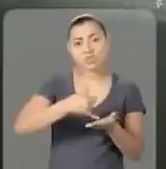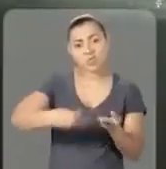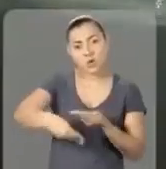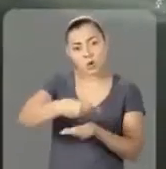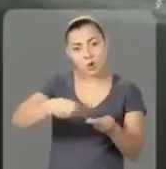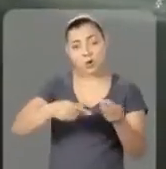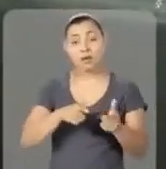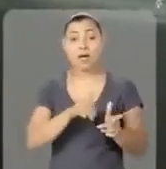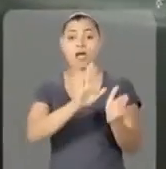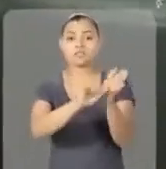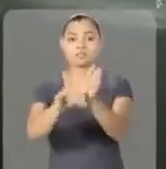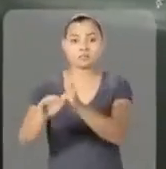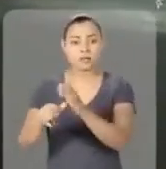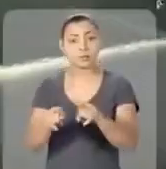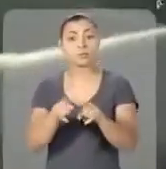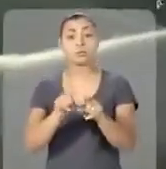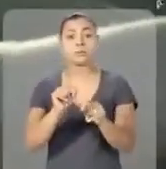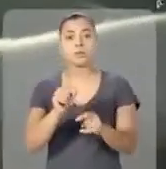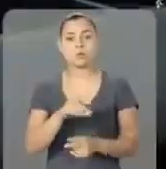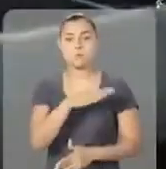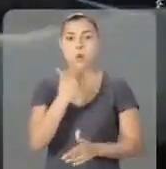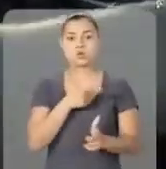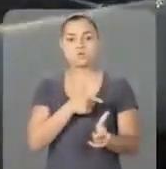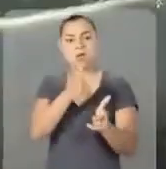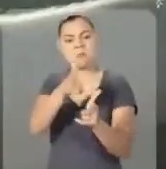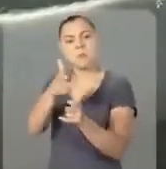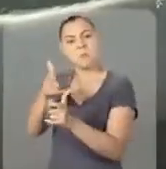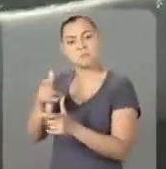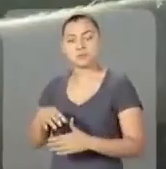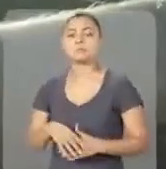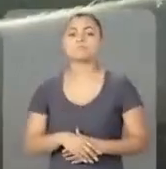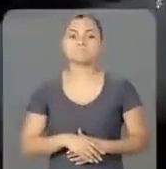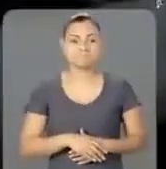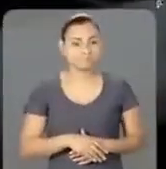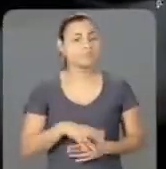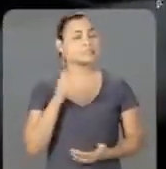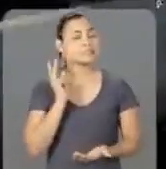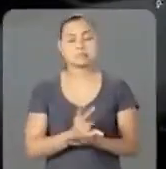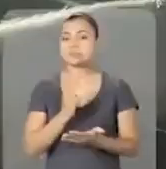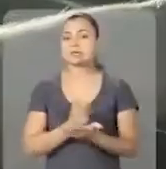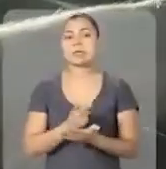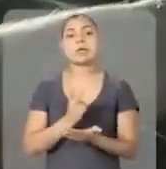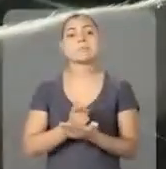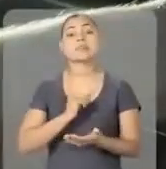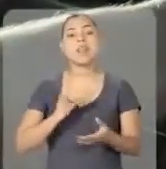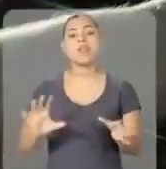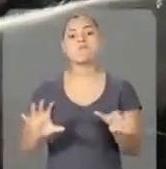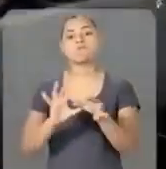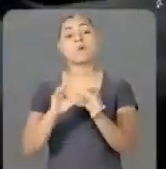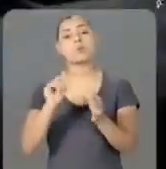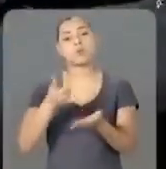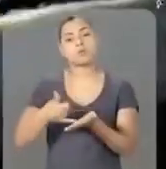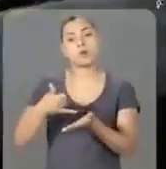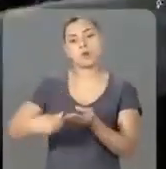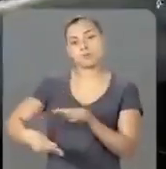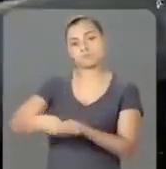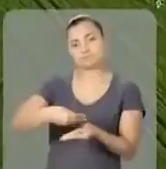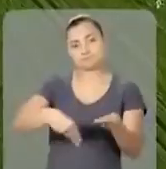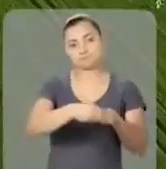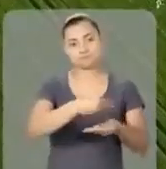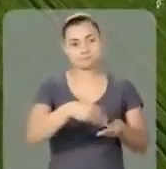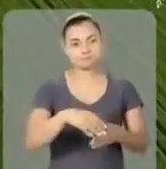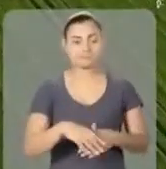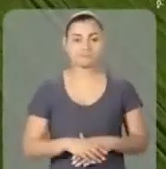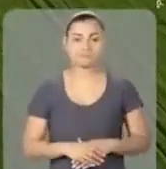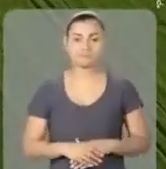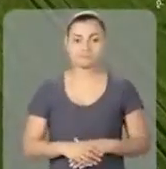drogas, assaltos e as execuções, que normalmente têm ligação com o tráfico de drogas.